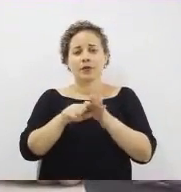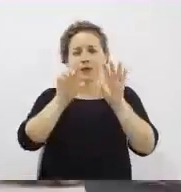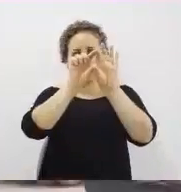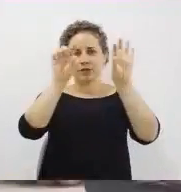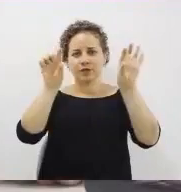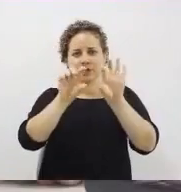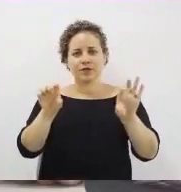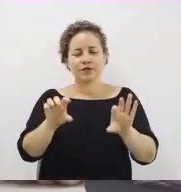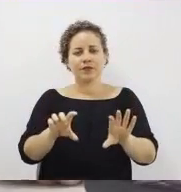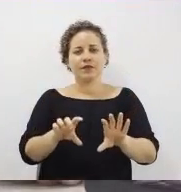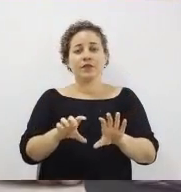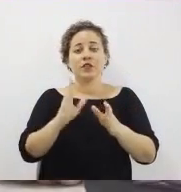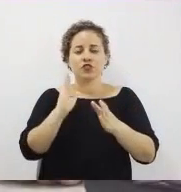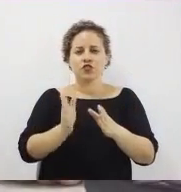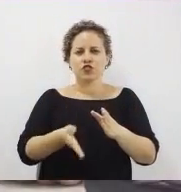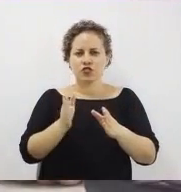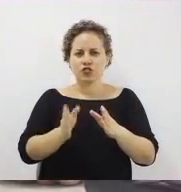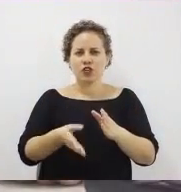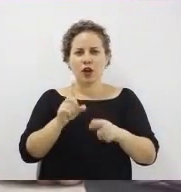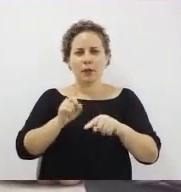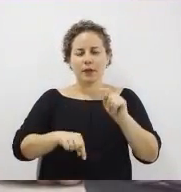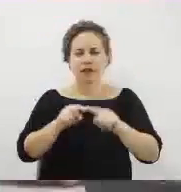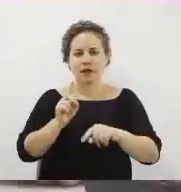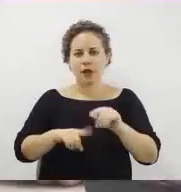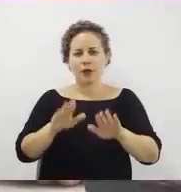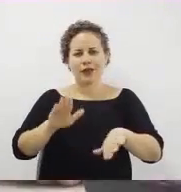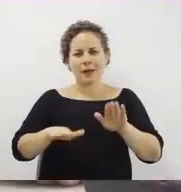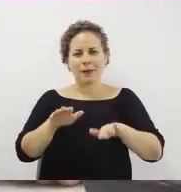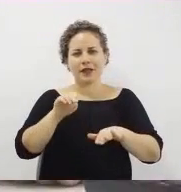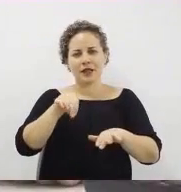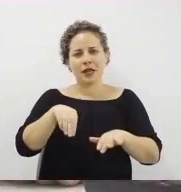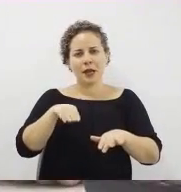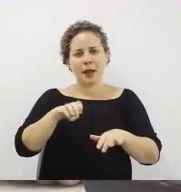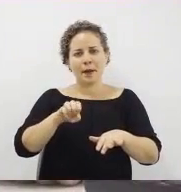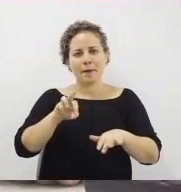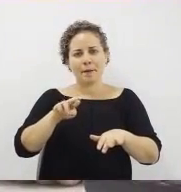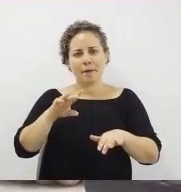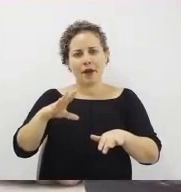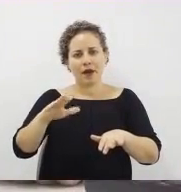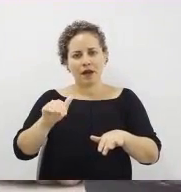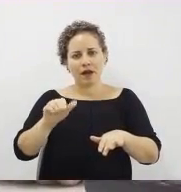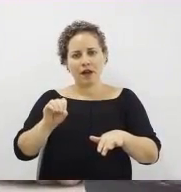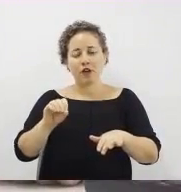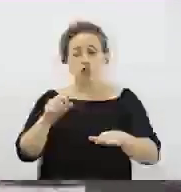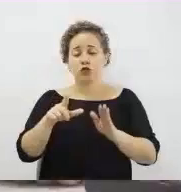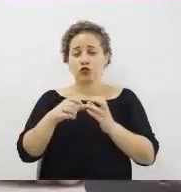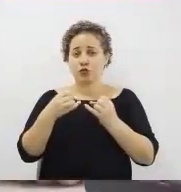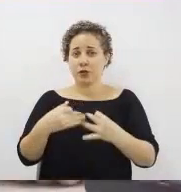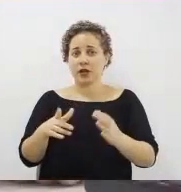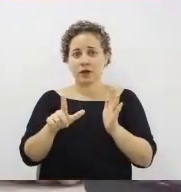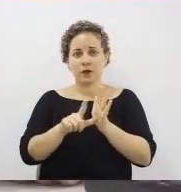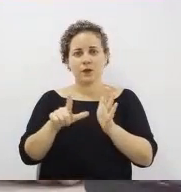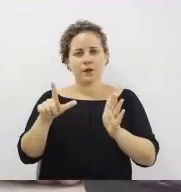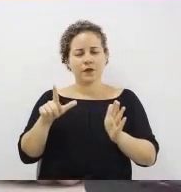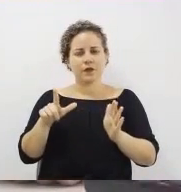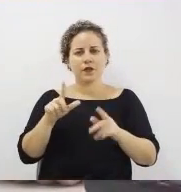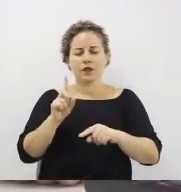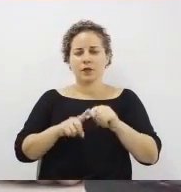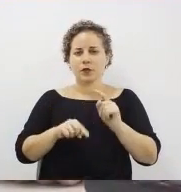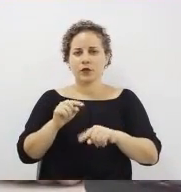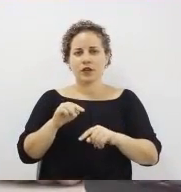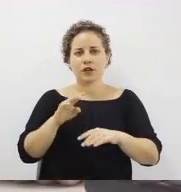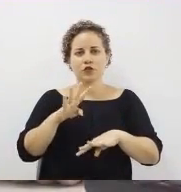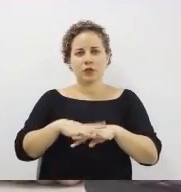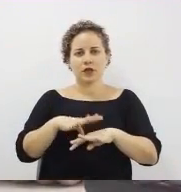demanda independente, porque varia de acordo com o mercado. Outros dois pontos importantes, como eu já citei antes, os modelos